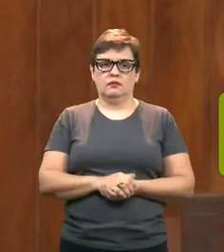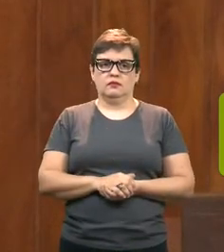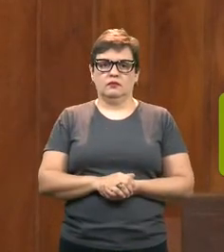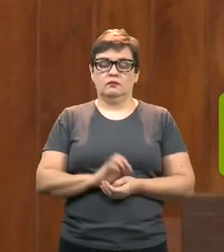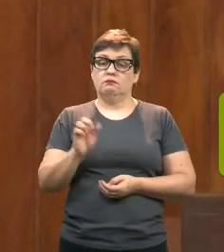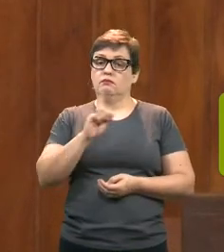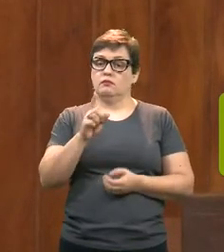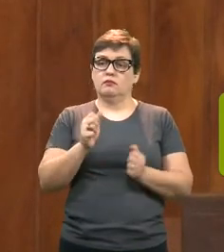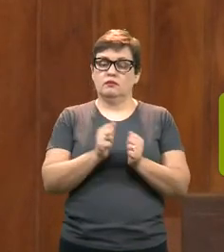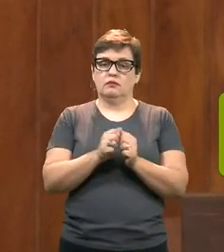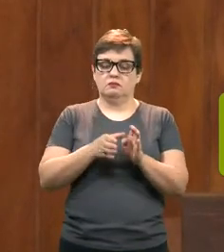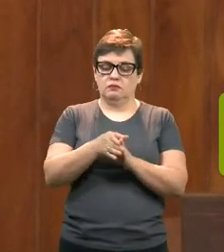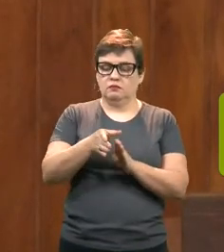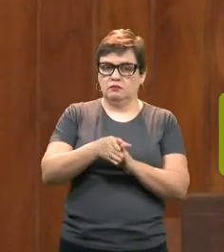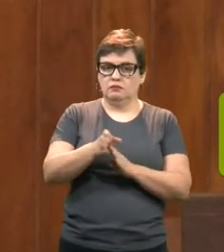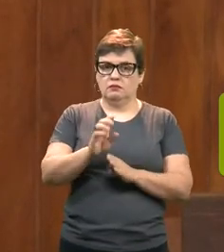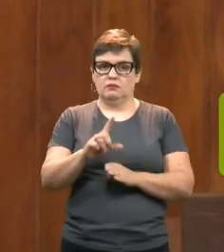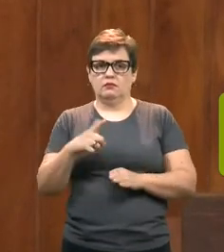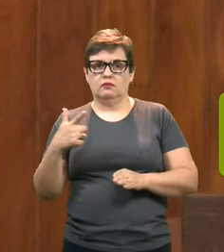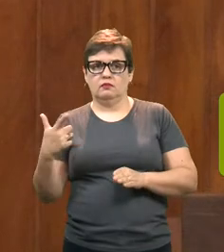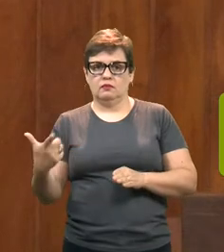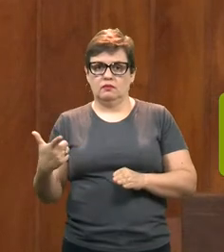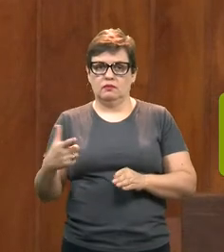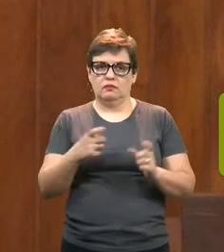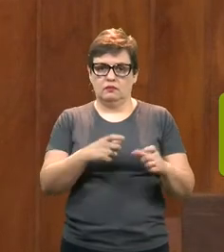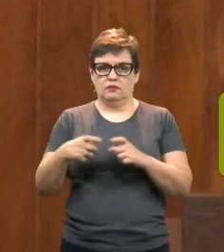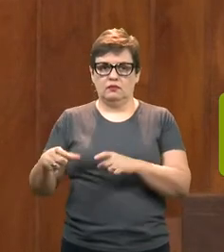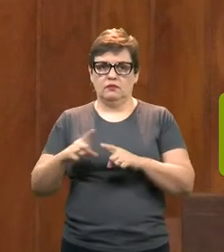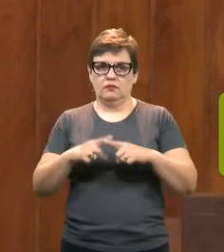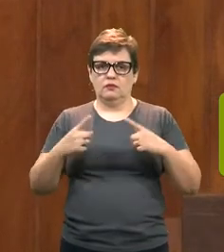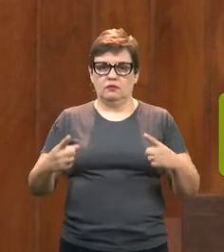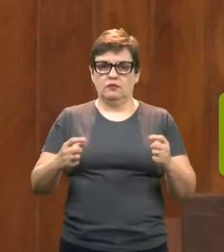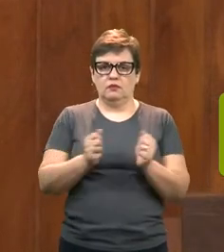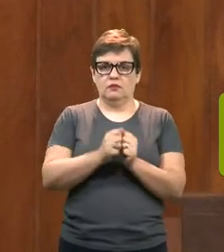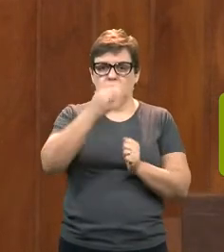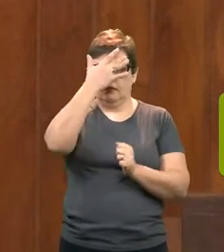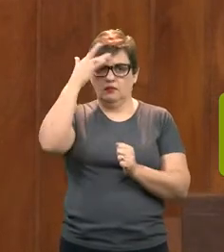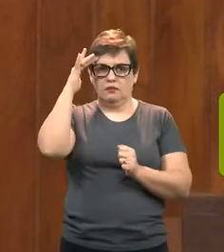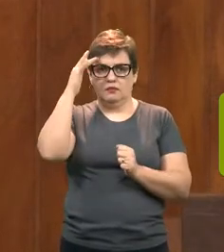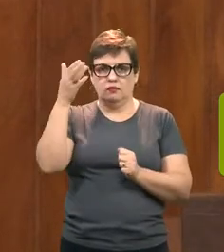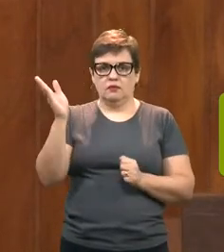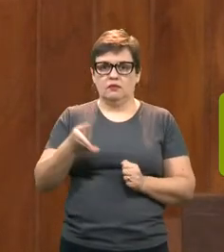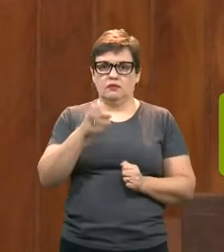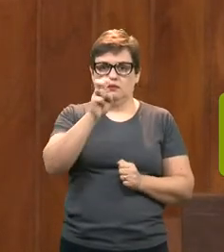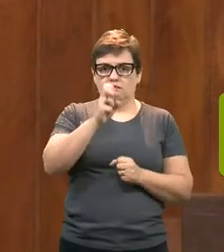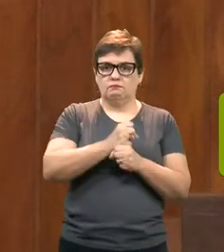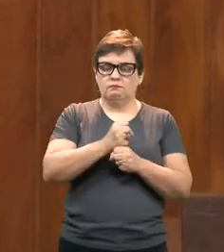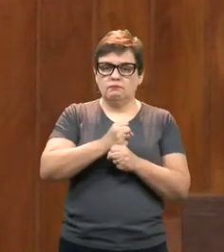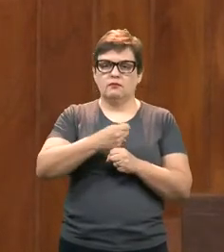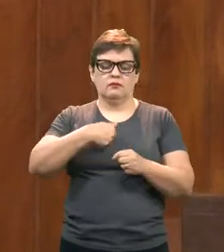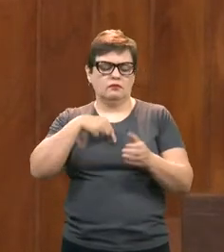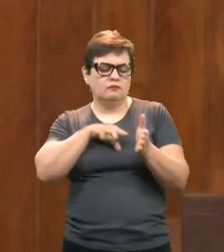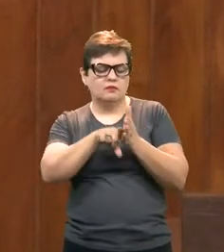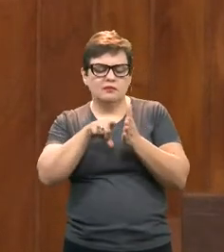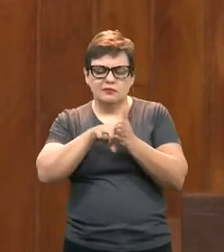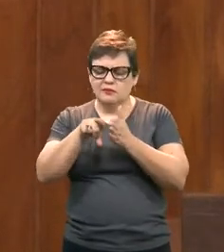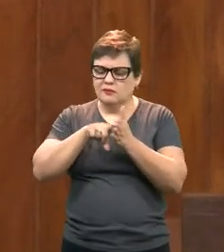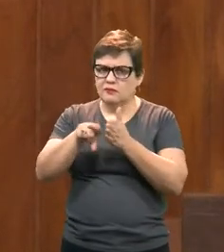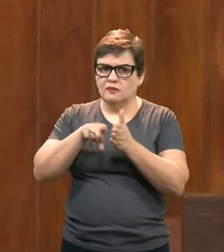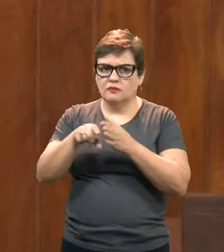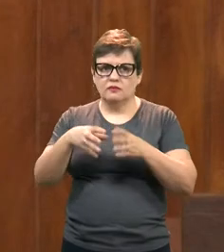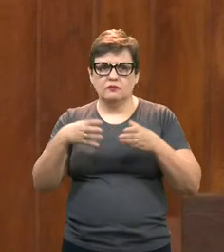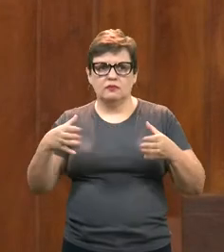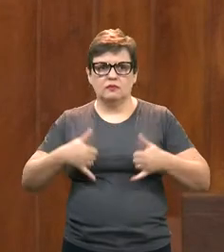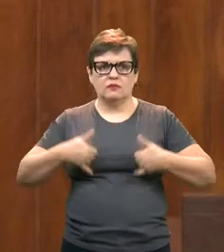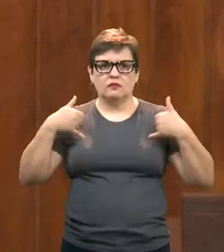conselho, não com órgãos, com pacientes. E há 5 anos eu sou pesquisador. E isso é um grande orgulho